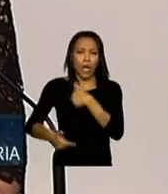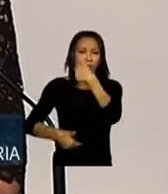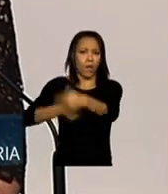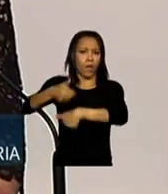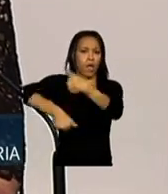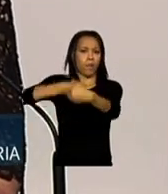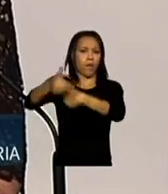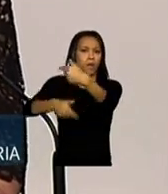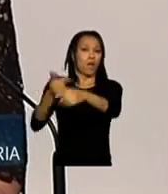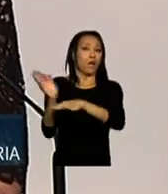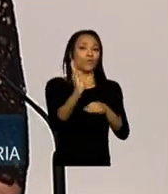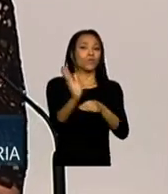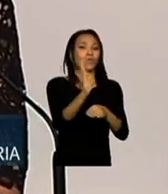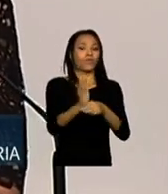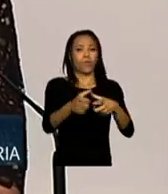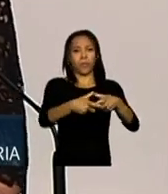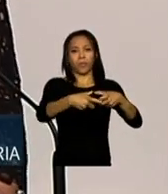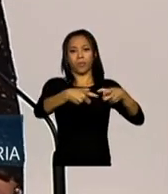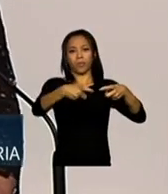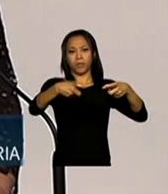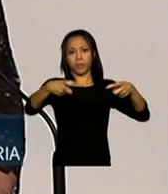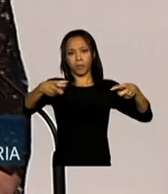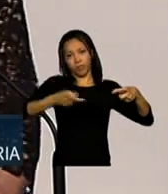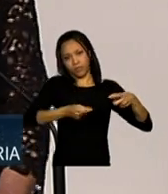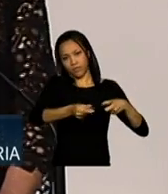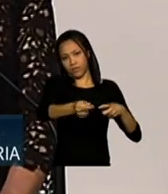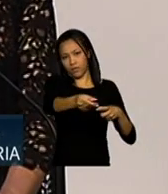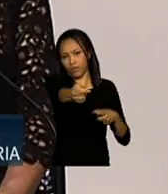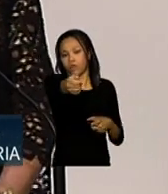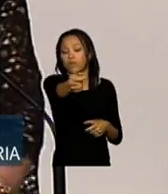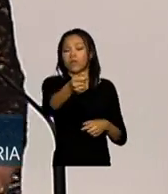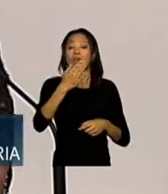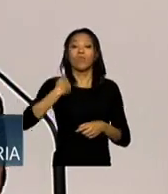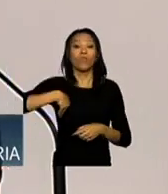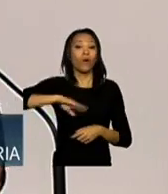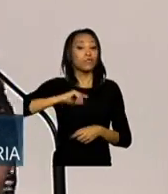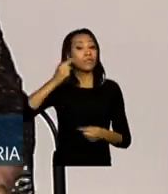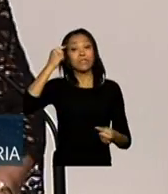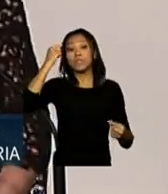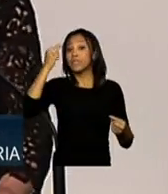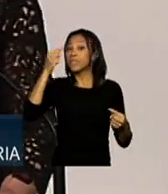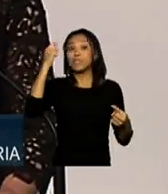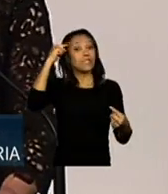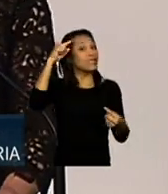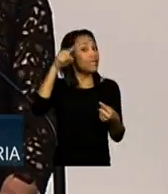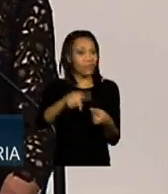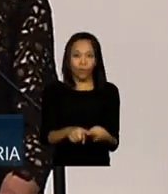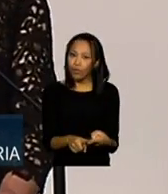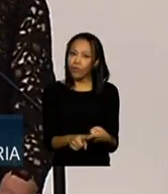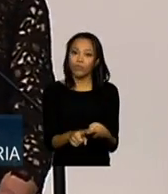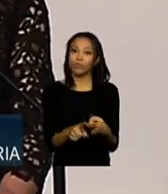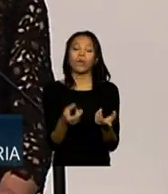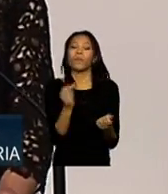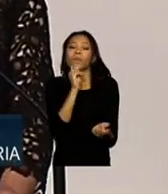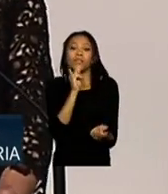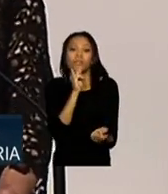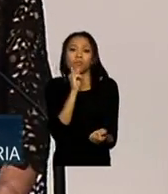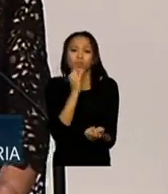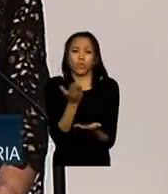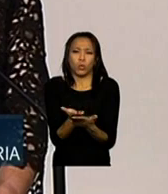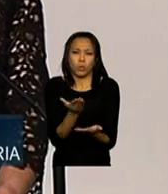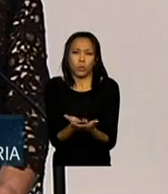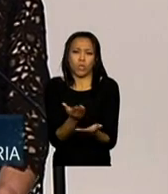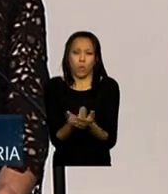nosso crescimento sustentável. Nós não concordamos em nos especializar como